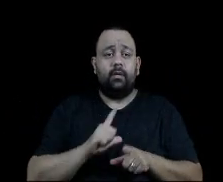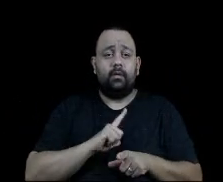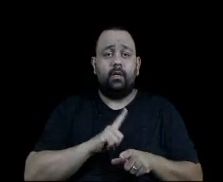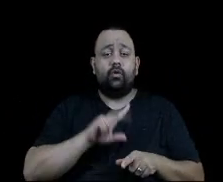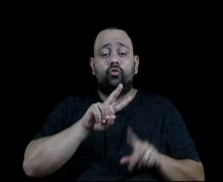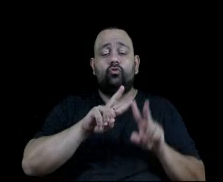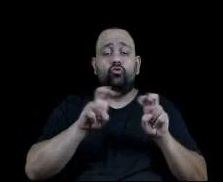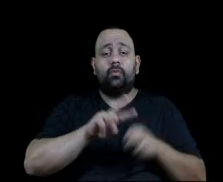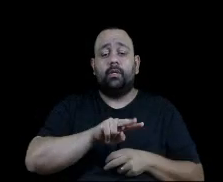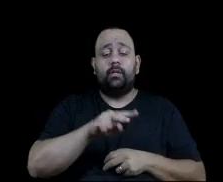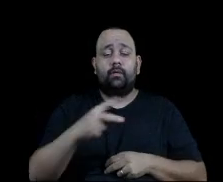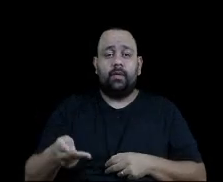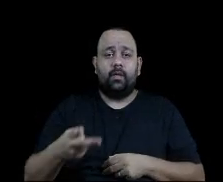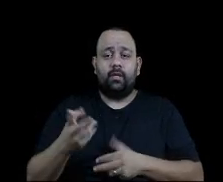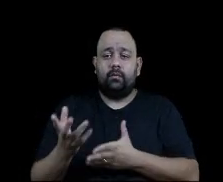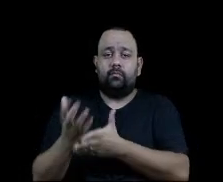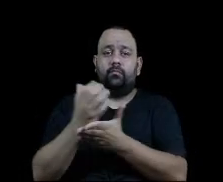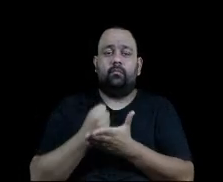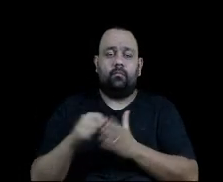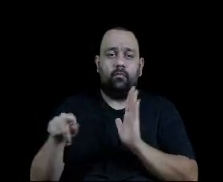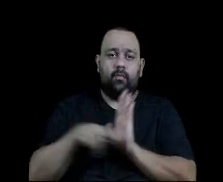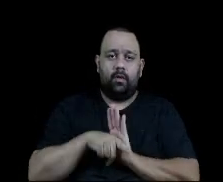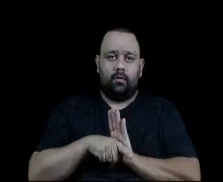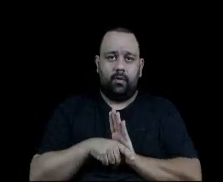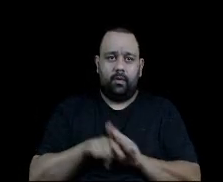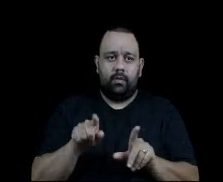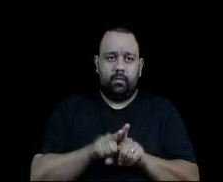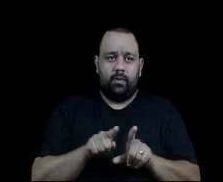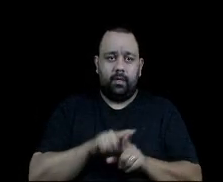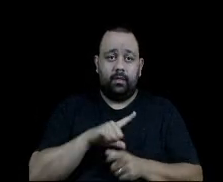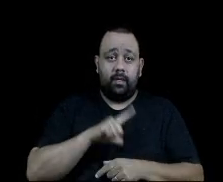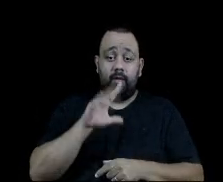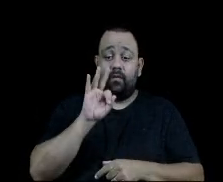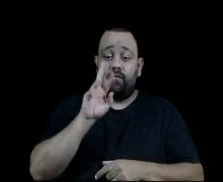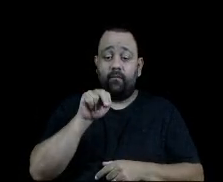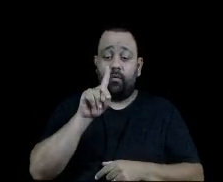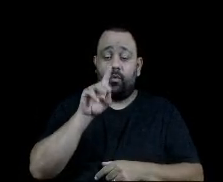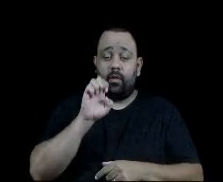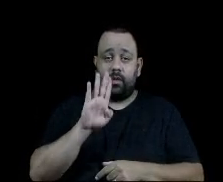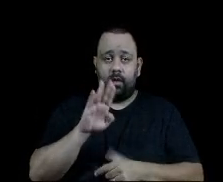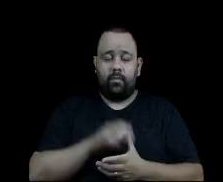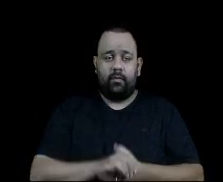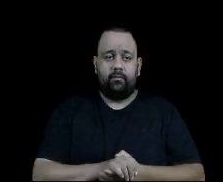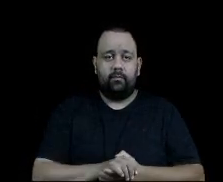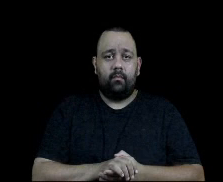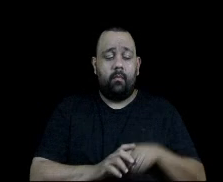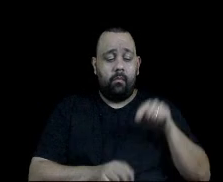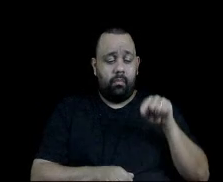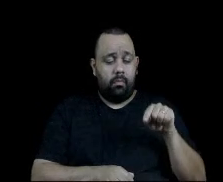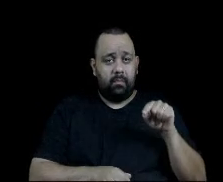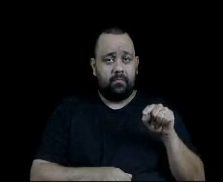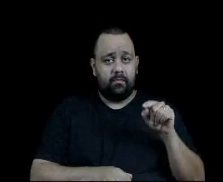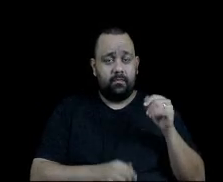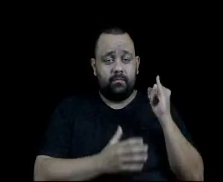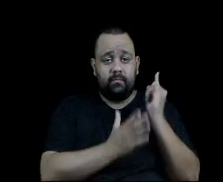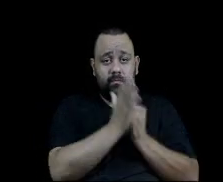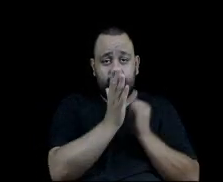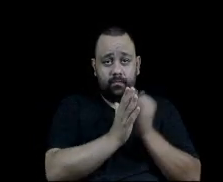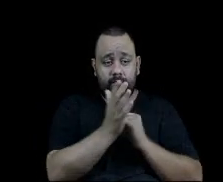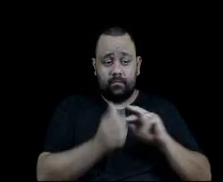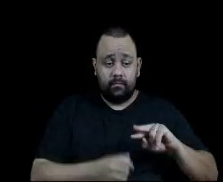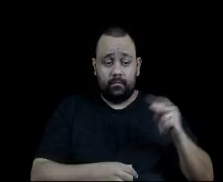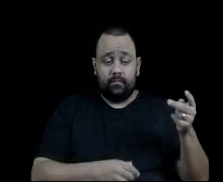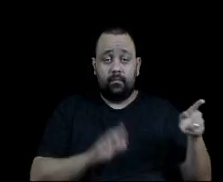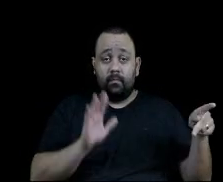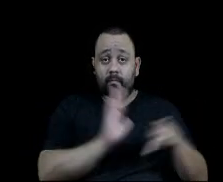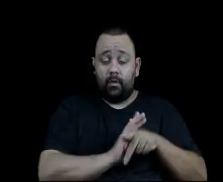ali, né, de transferências e arrecadações próprias, e a gente tem o do Fundeb. O de receitas